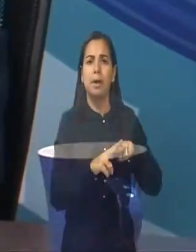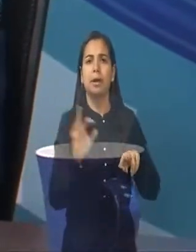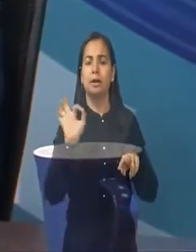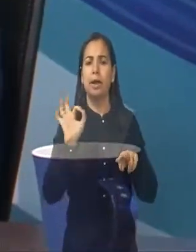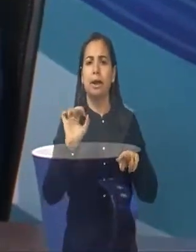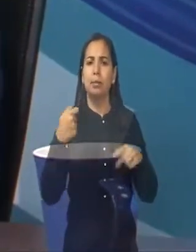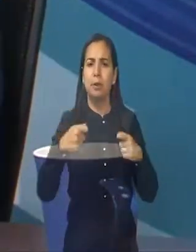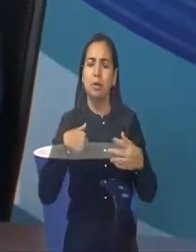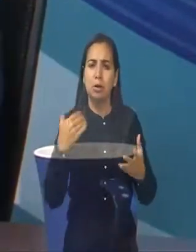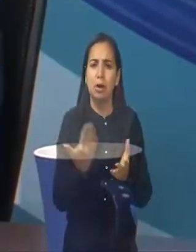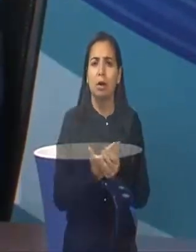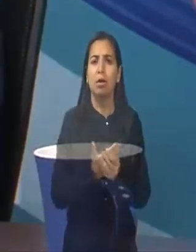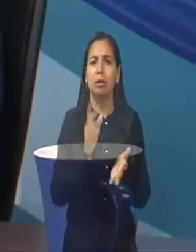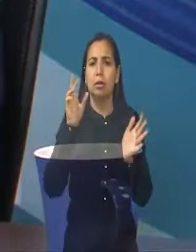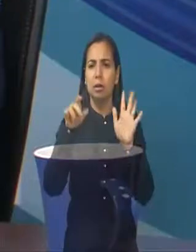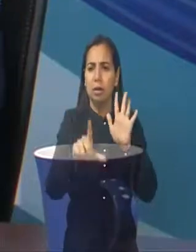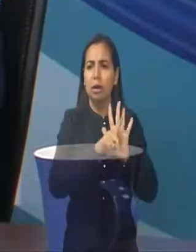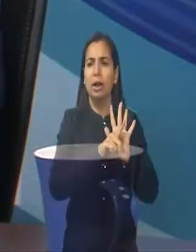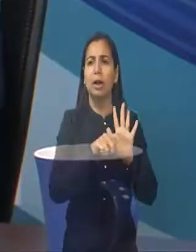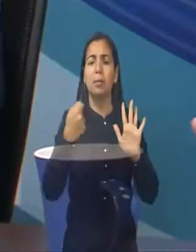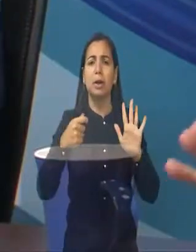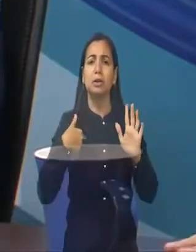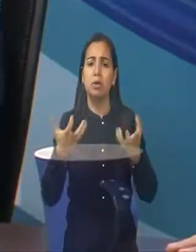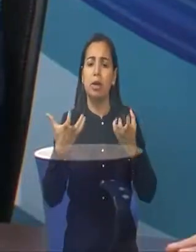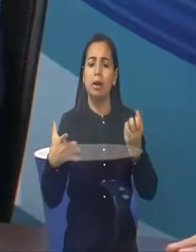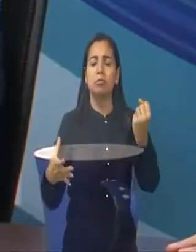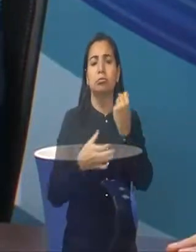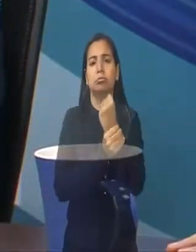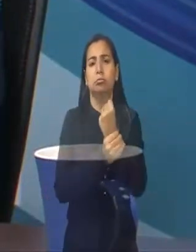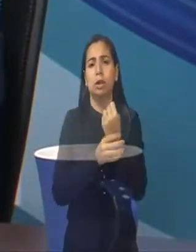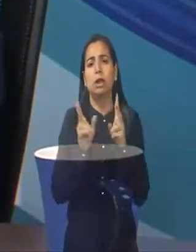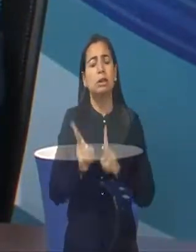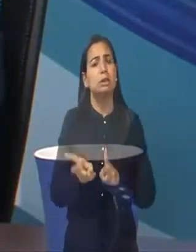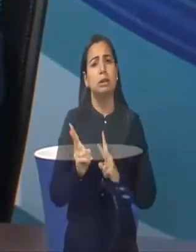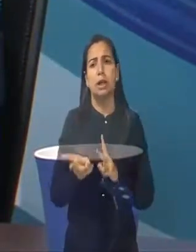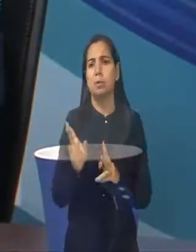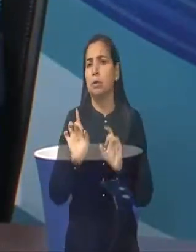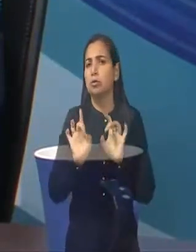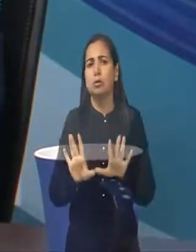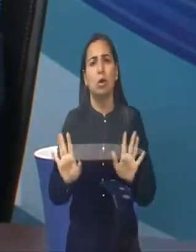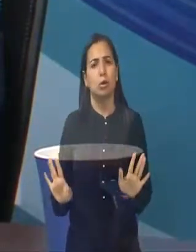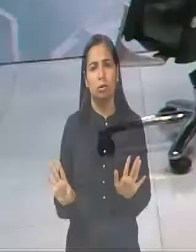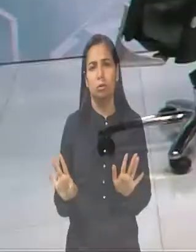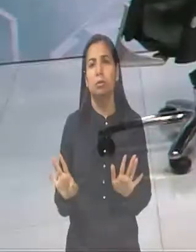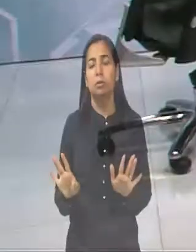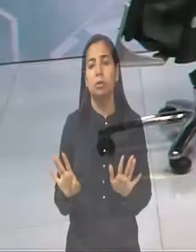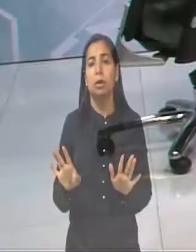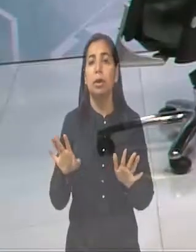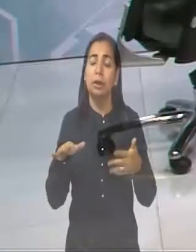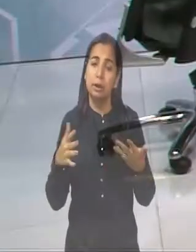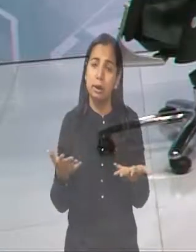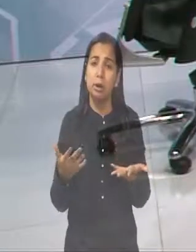processo legal, eu quero que as minhas garantias permaneçam intactas. E a ameaça contra isso é o crime,